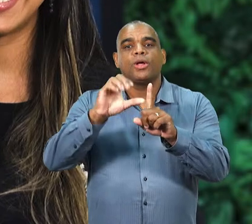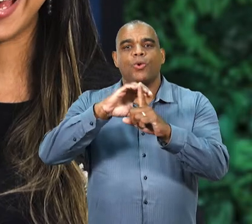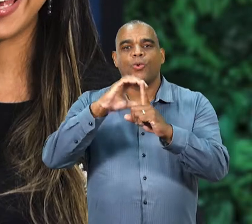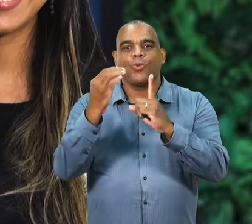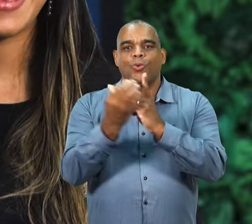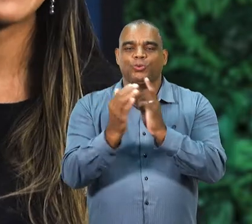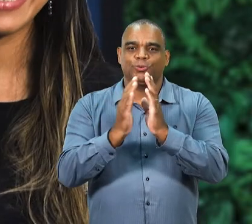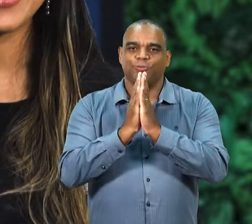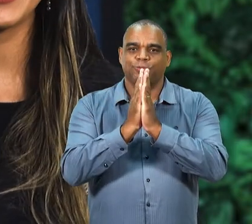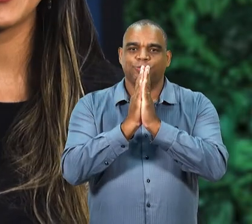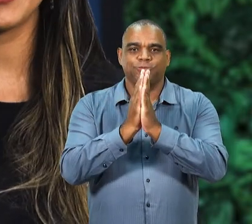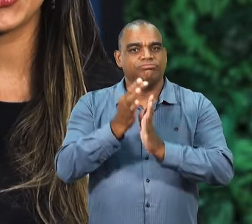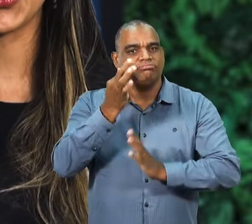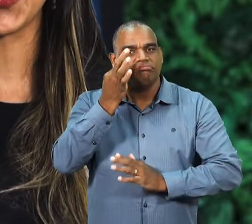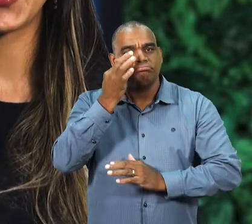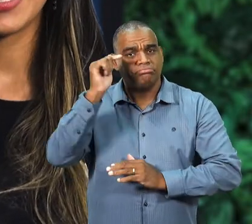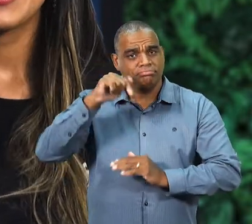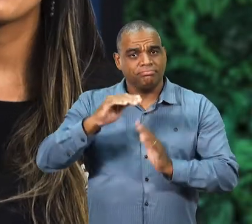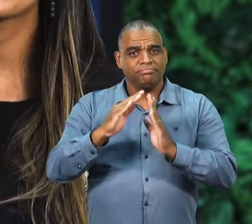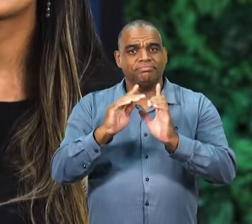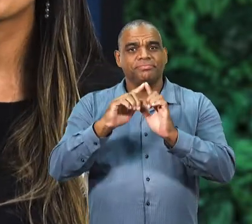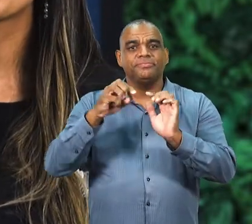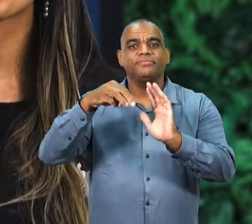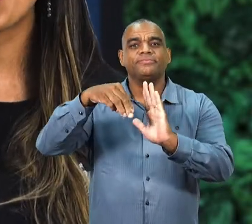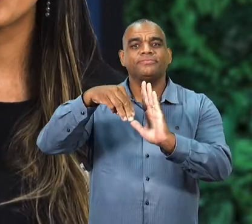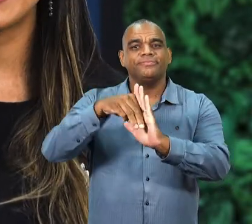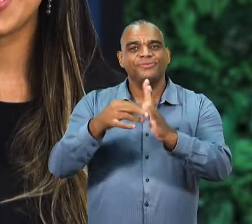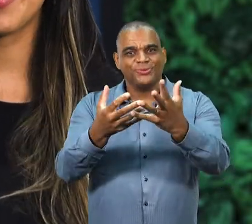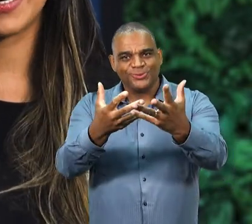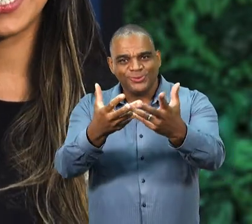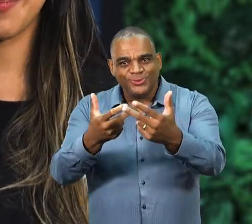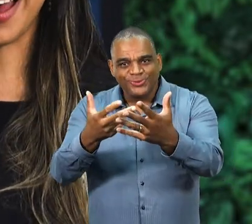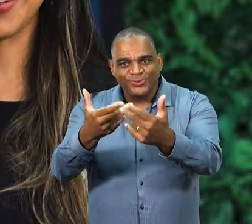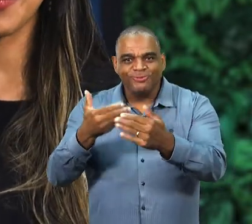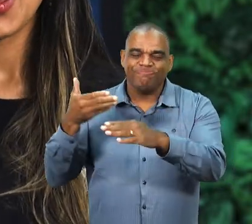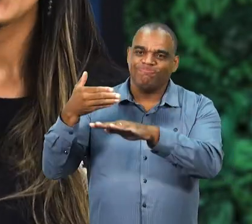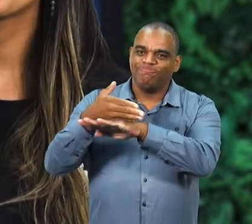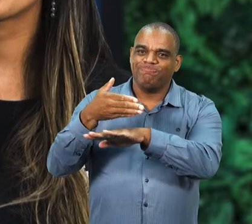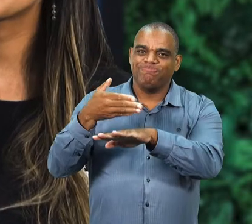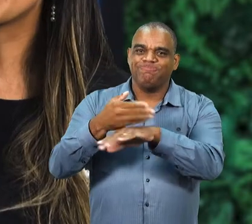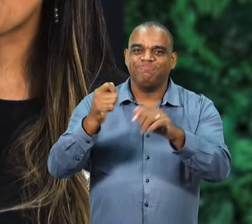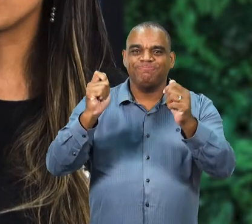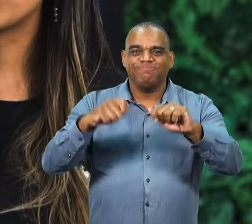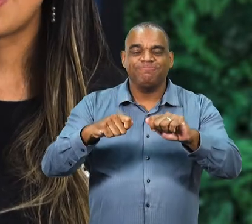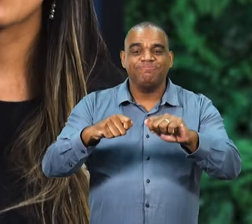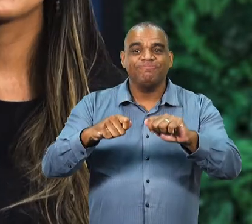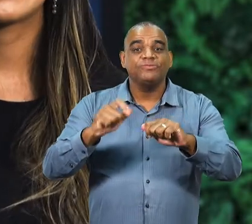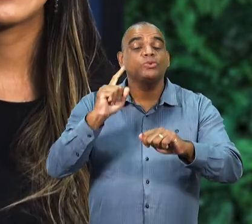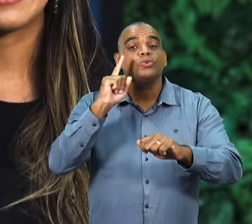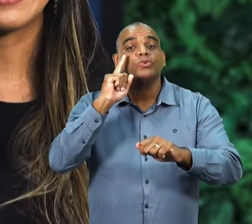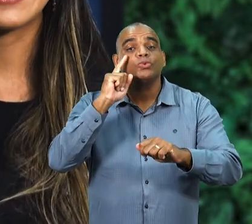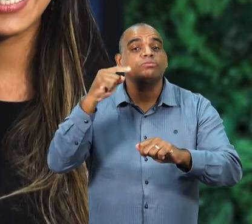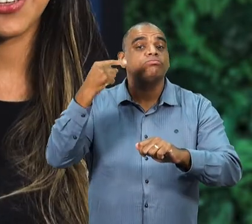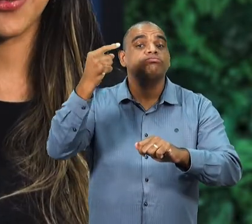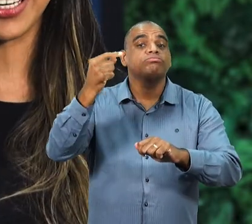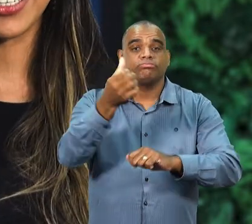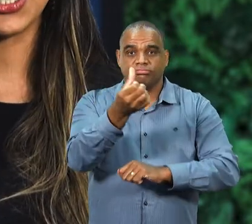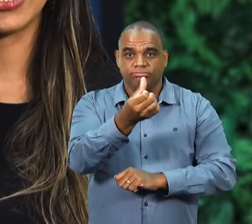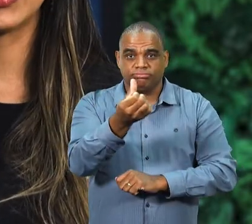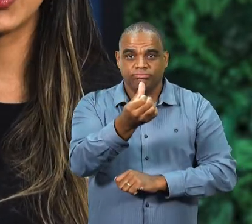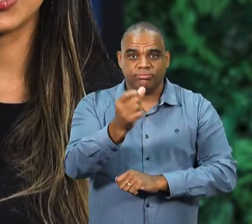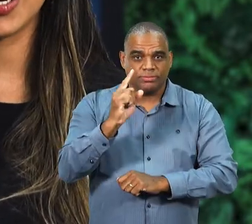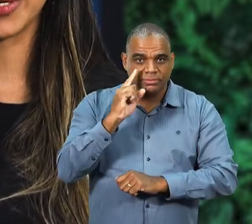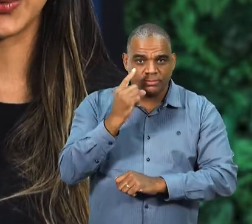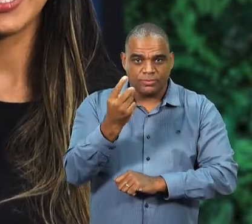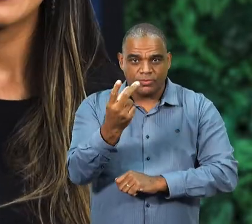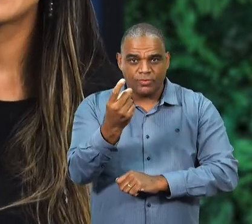oração presenciais aqui na Vila 21. E você é o nosso convidado a participar. O próximo encontro acontecerá na sexta-feira,